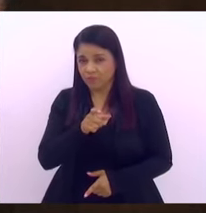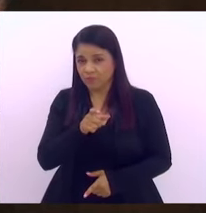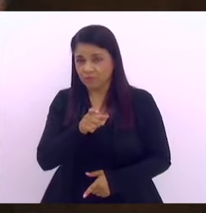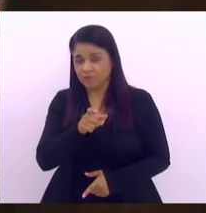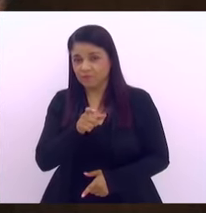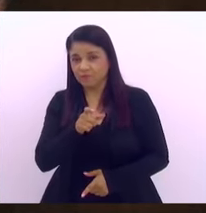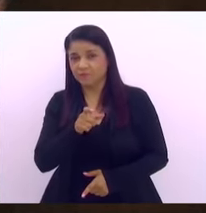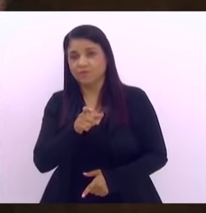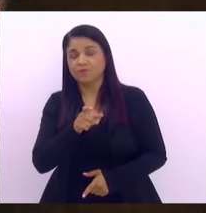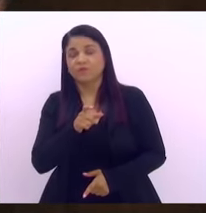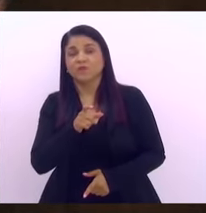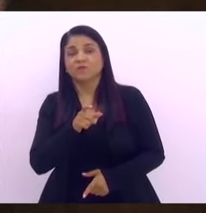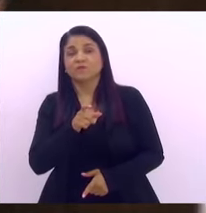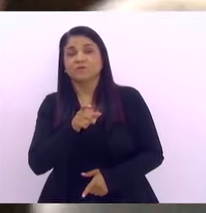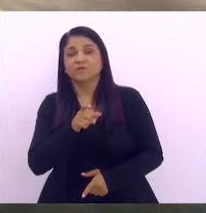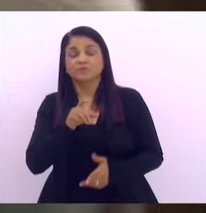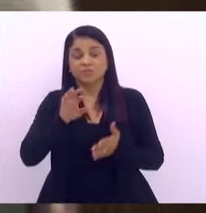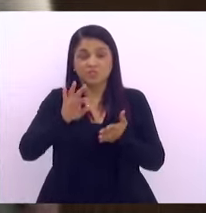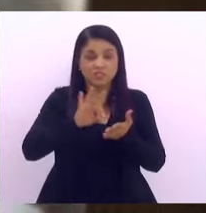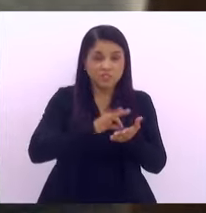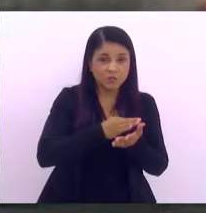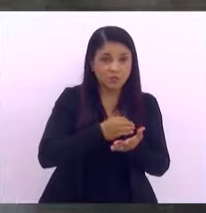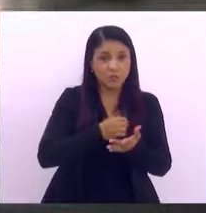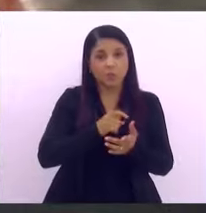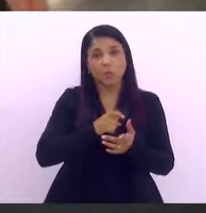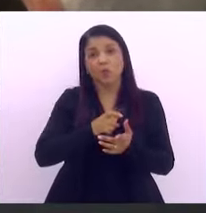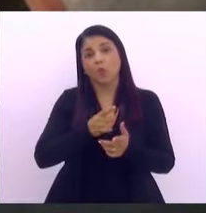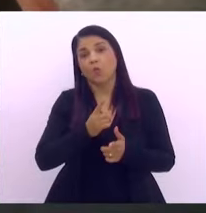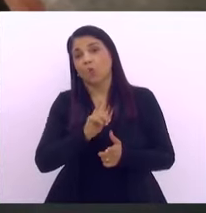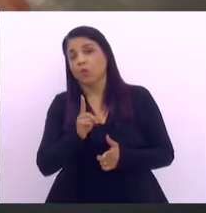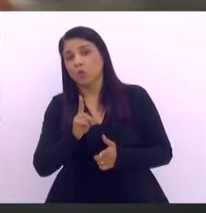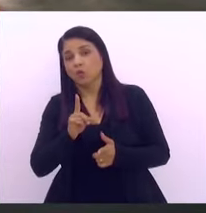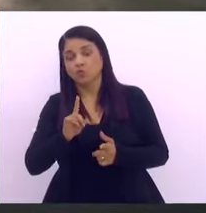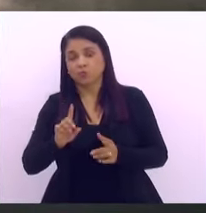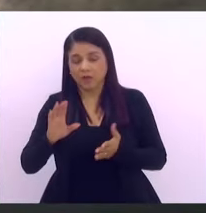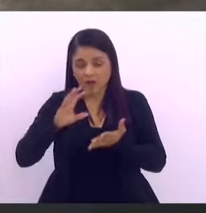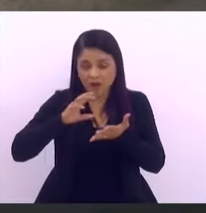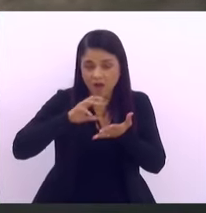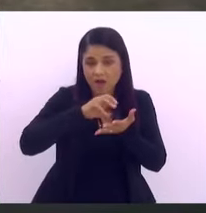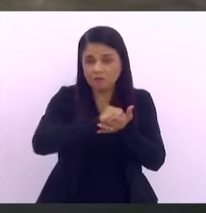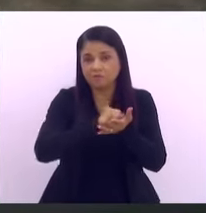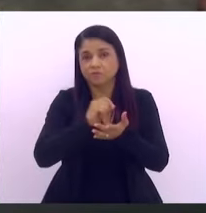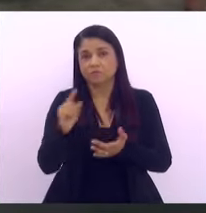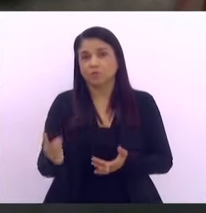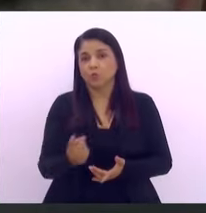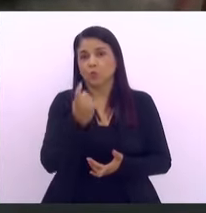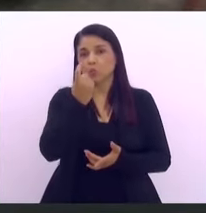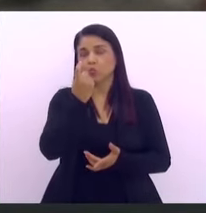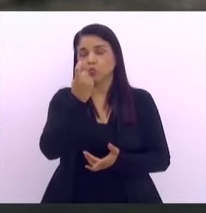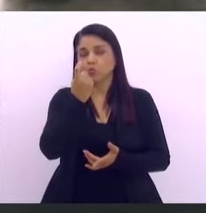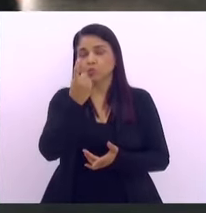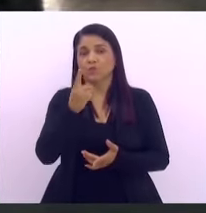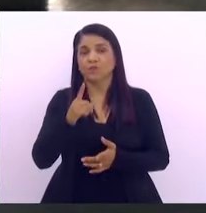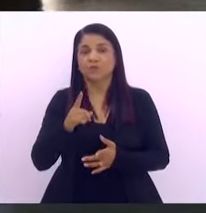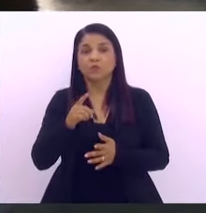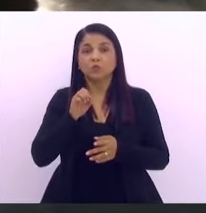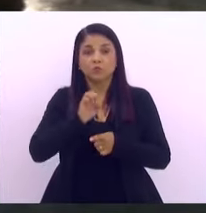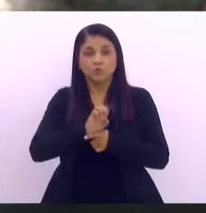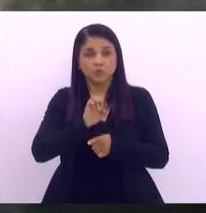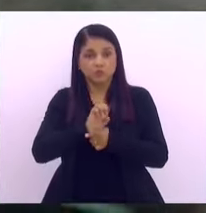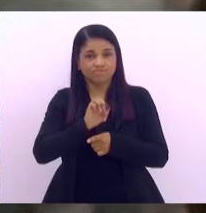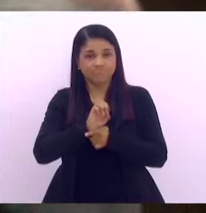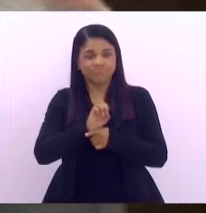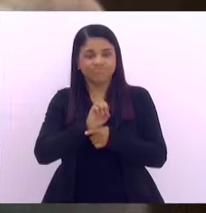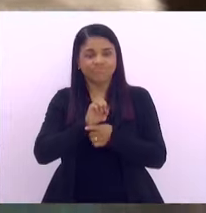de estarem inscritos no cadastro único, seguramente o Estado gastaria